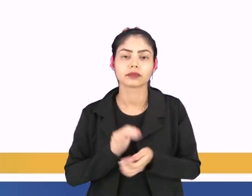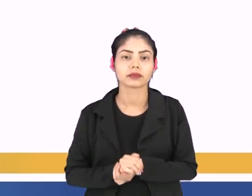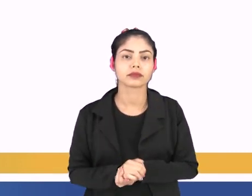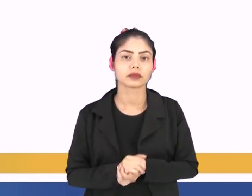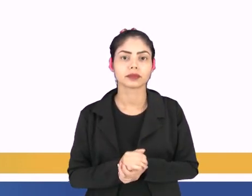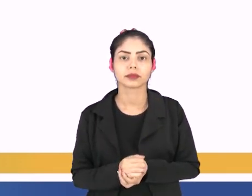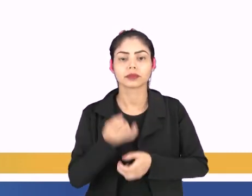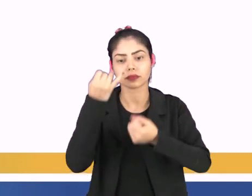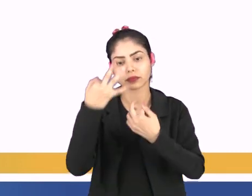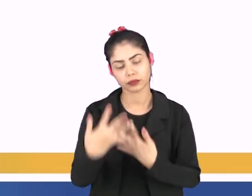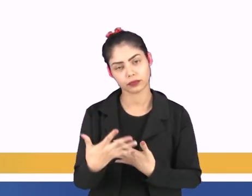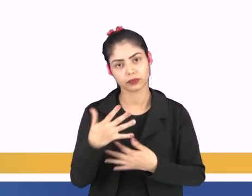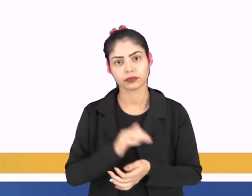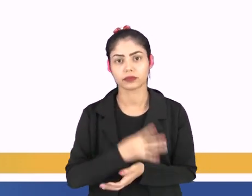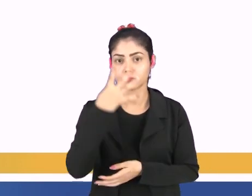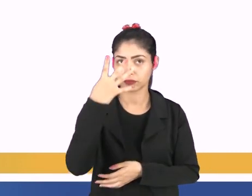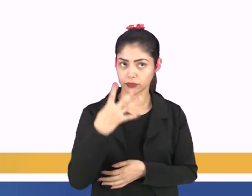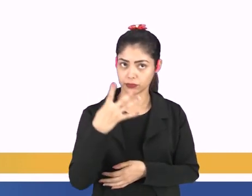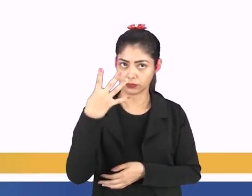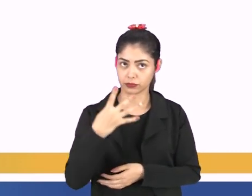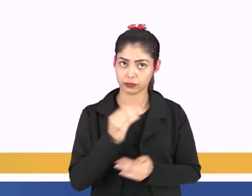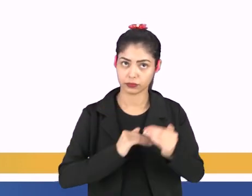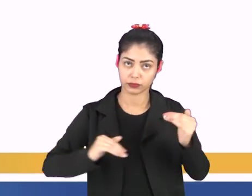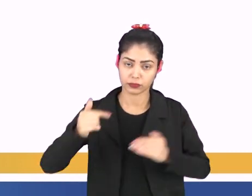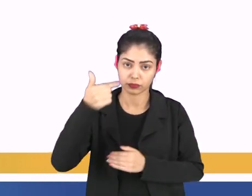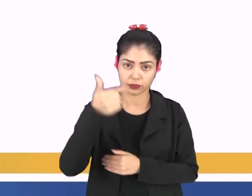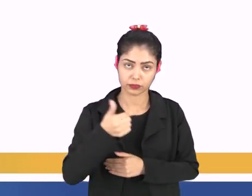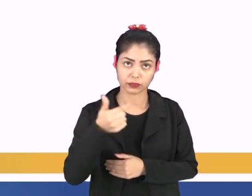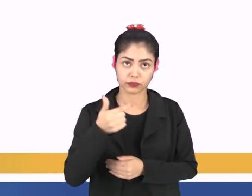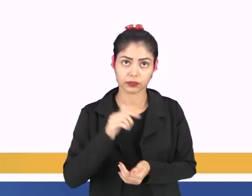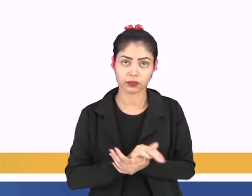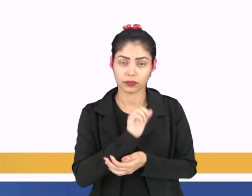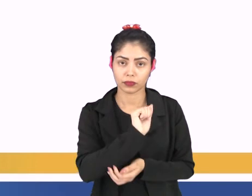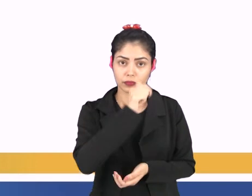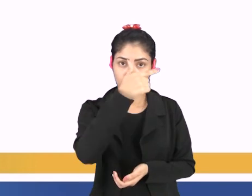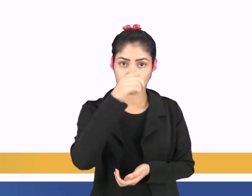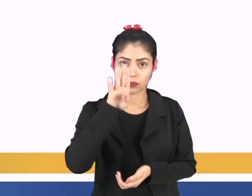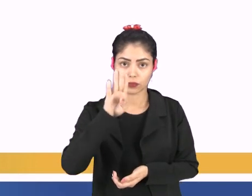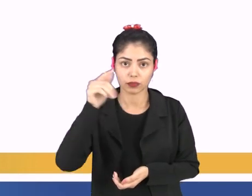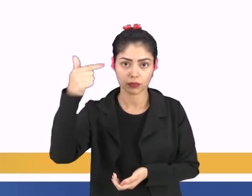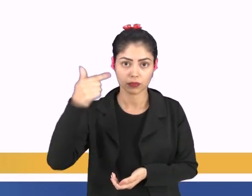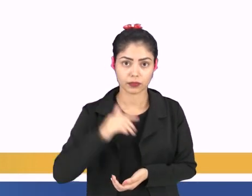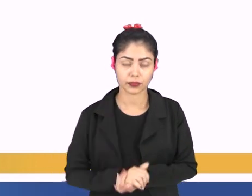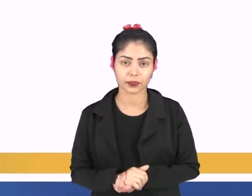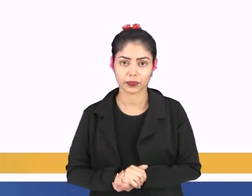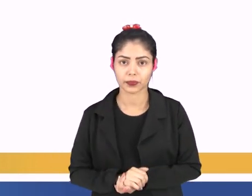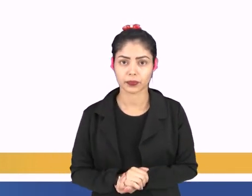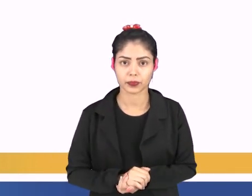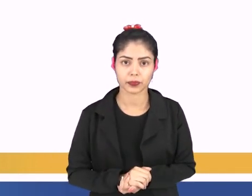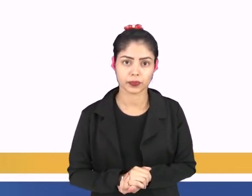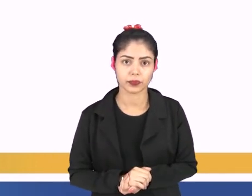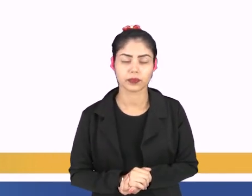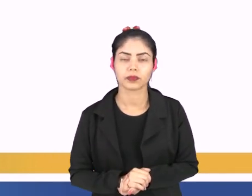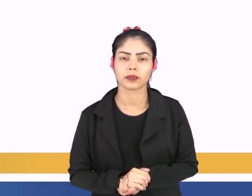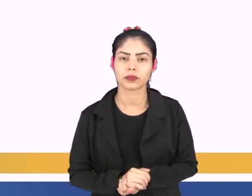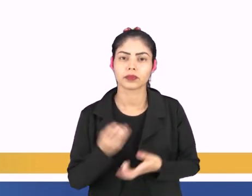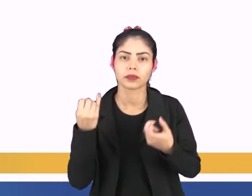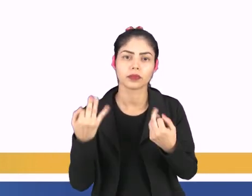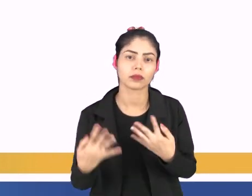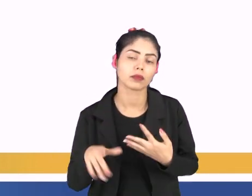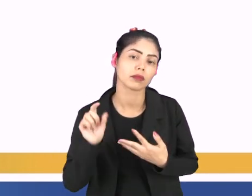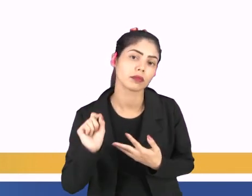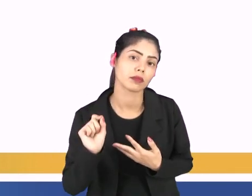do enunciado, 4 sobre 2 vezes A ao quadrado mais B ao quadrado. O que isso implica